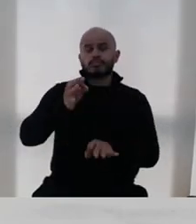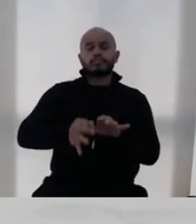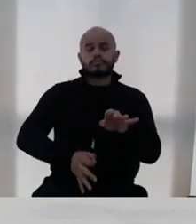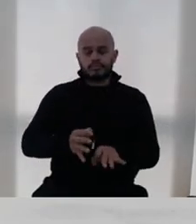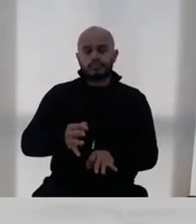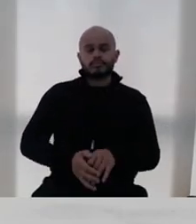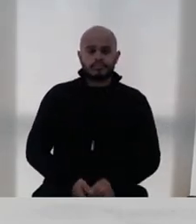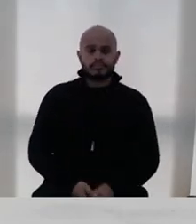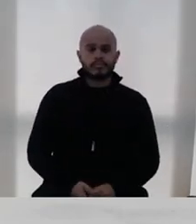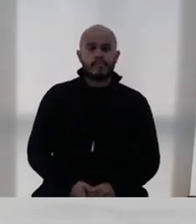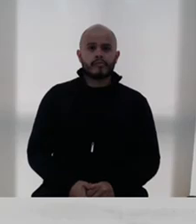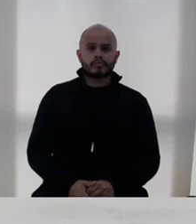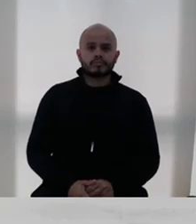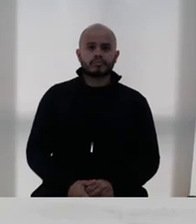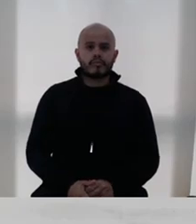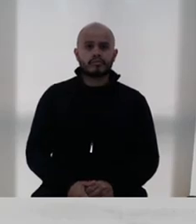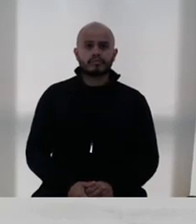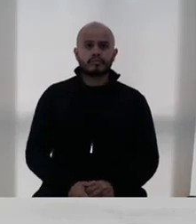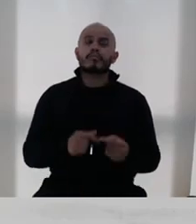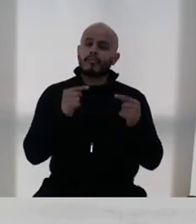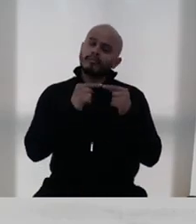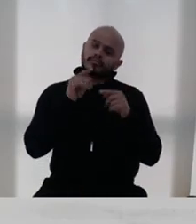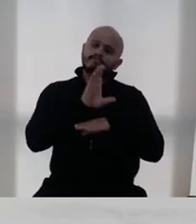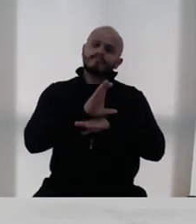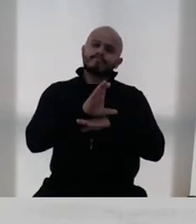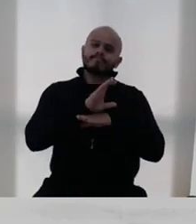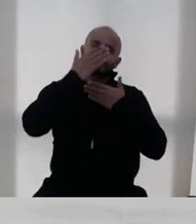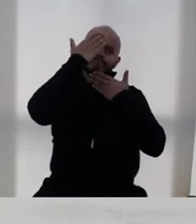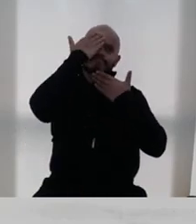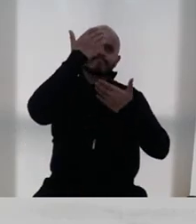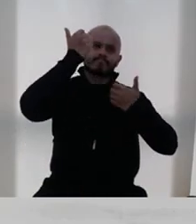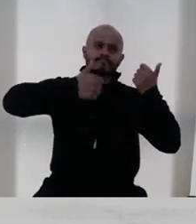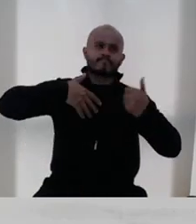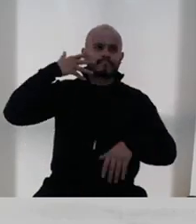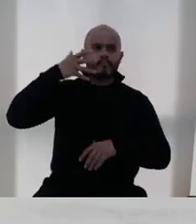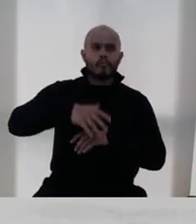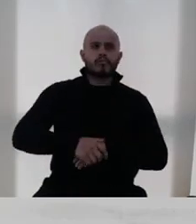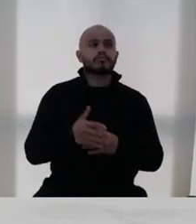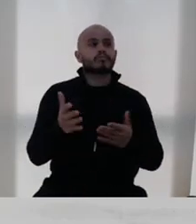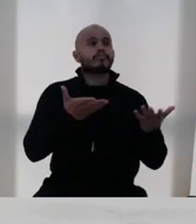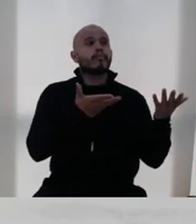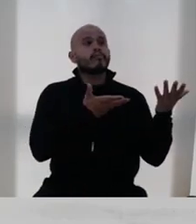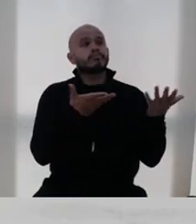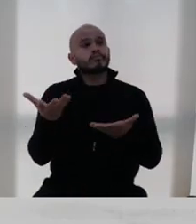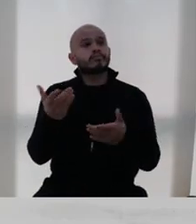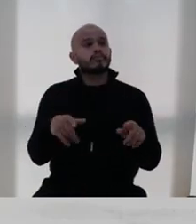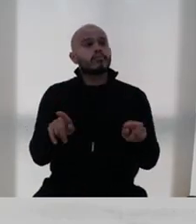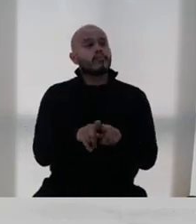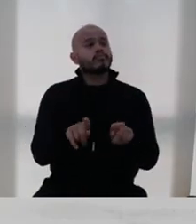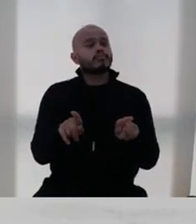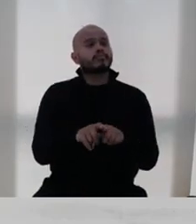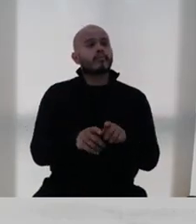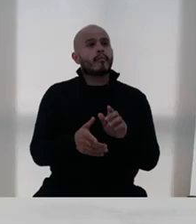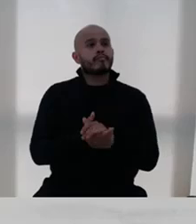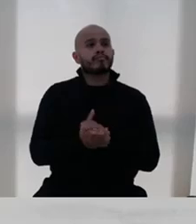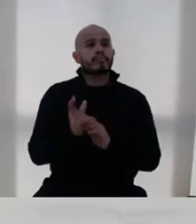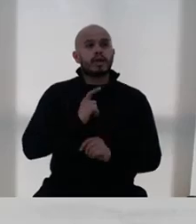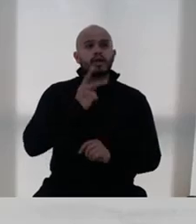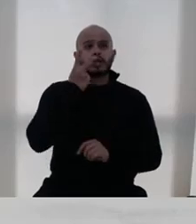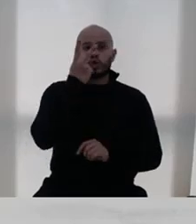razão do preceito constitucional. Então, agradeço a manifestação de Vossa Excelência. E chamo, na sequência, para a manifestação, nós temos mais